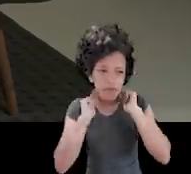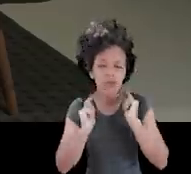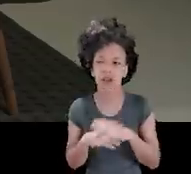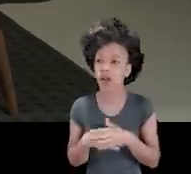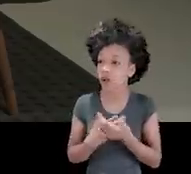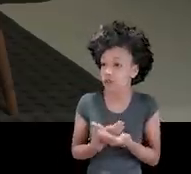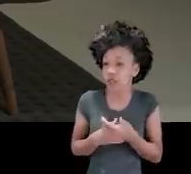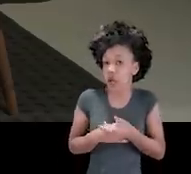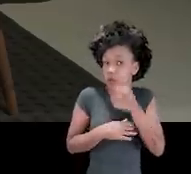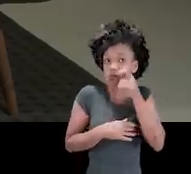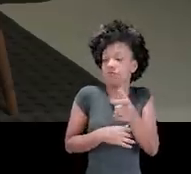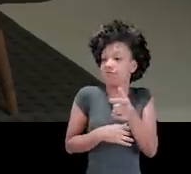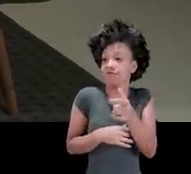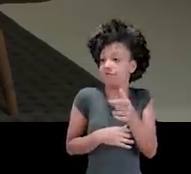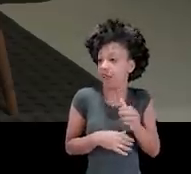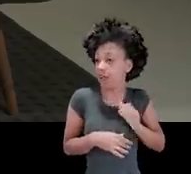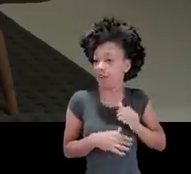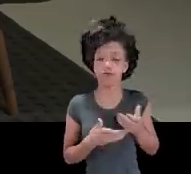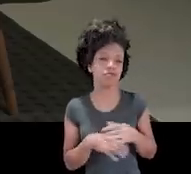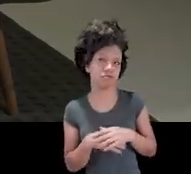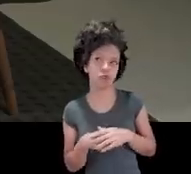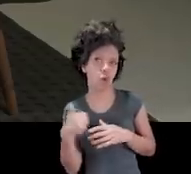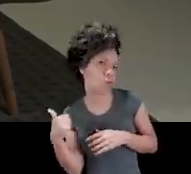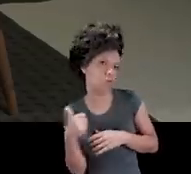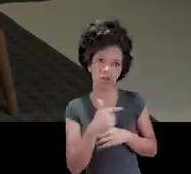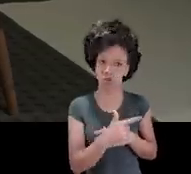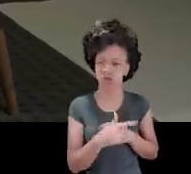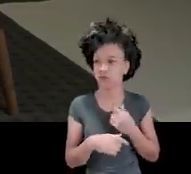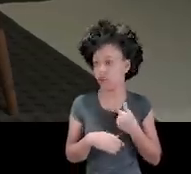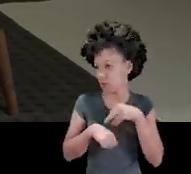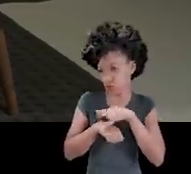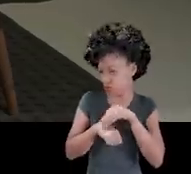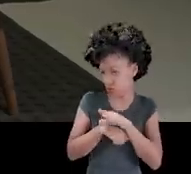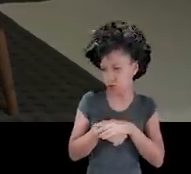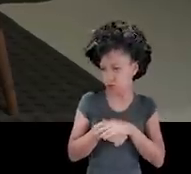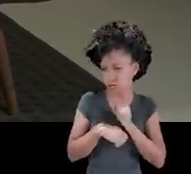foi um visionário. Não, então, mas aí eu passava a máquina, tipo, dois. Quer dizer, você fez um spoiler. Aí começou...